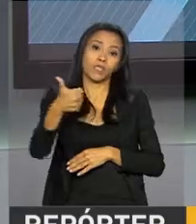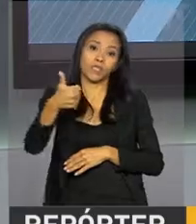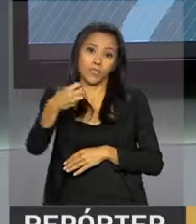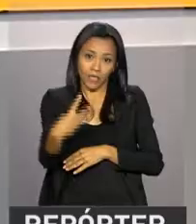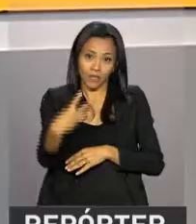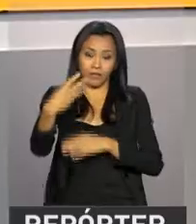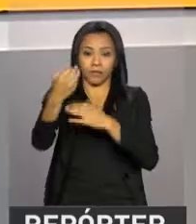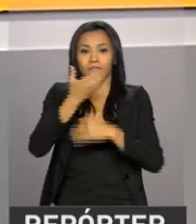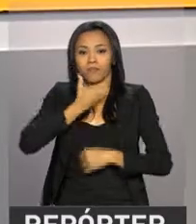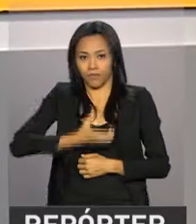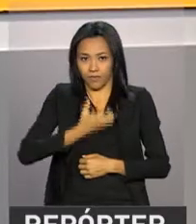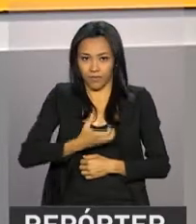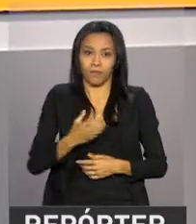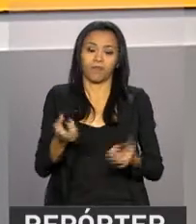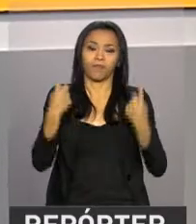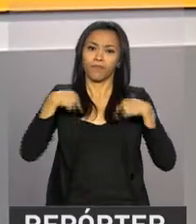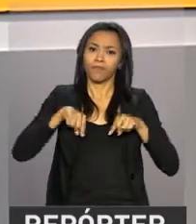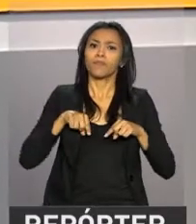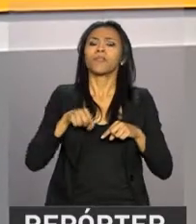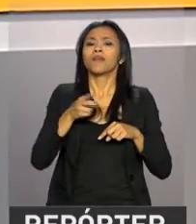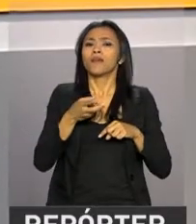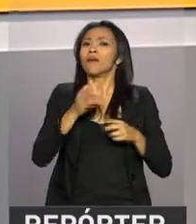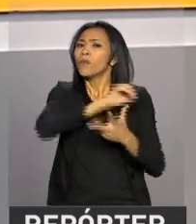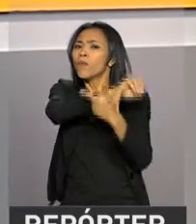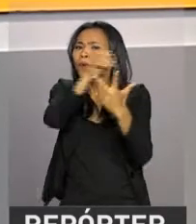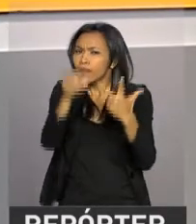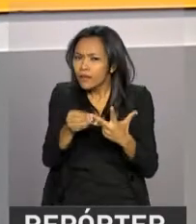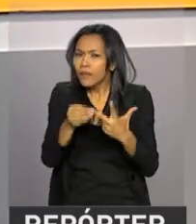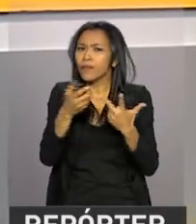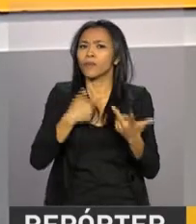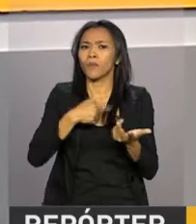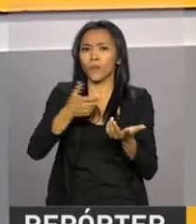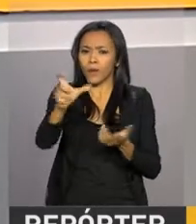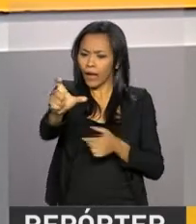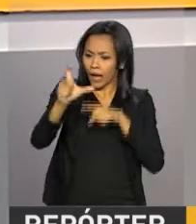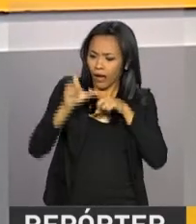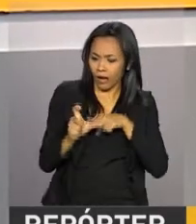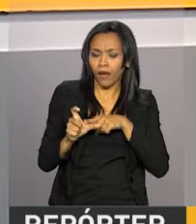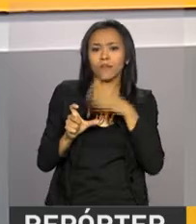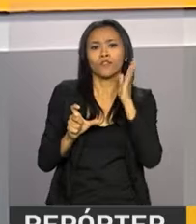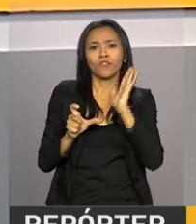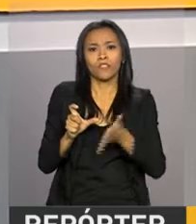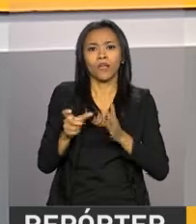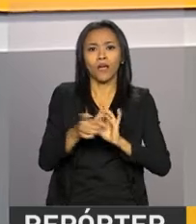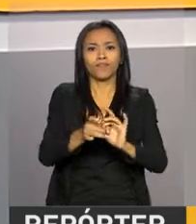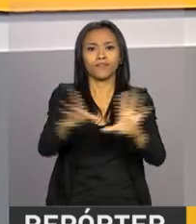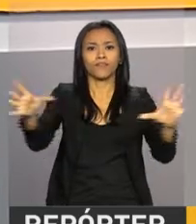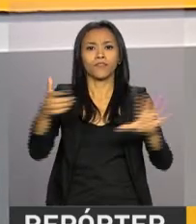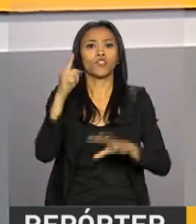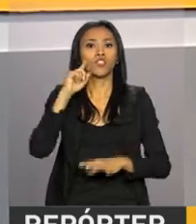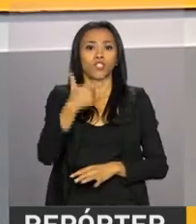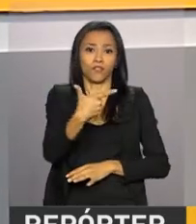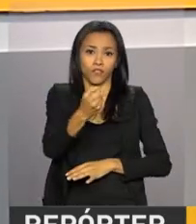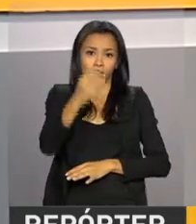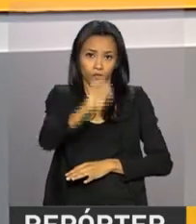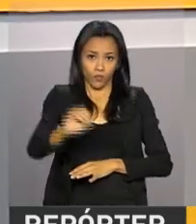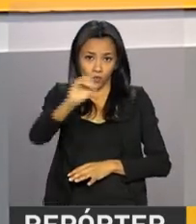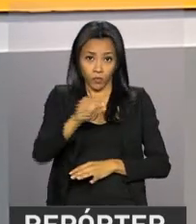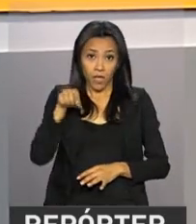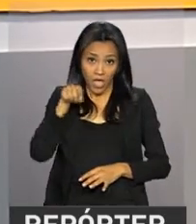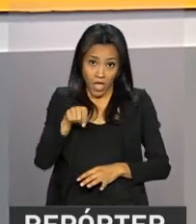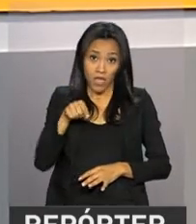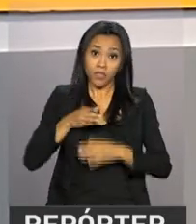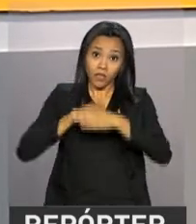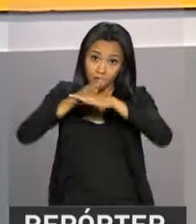dezembro e ainda sobre o enem o cartão de confirmação do exame estará disponível no dia 20 de outubro o documento deve ser